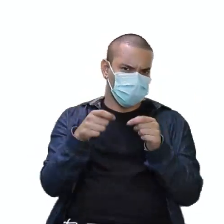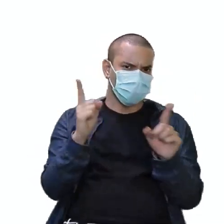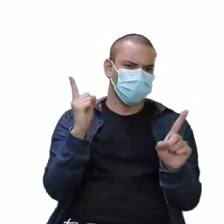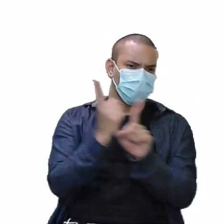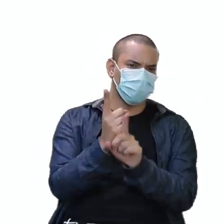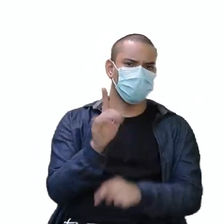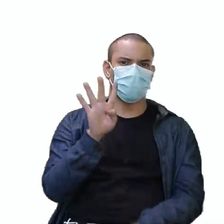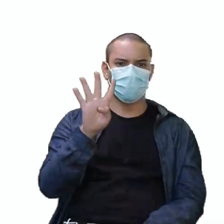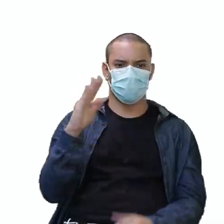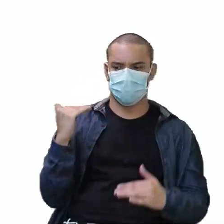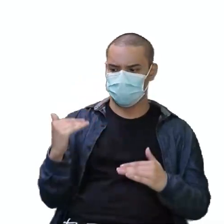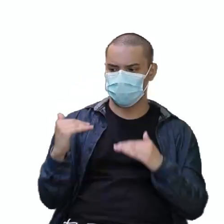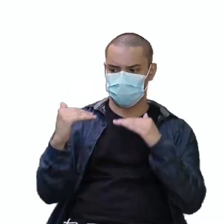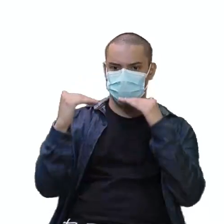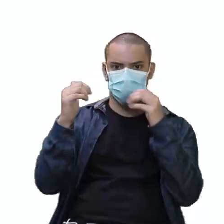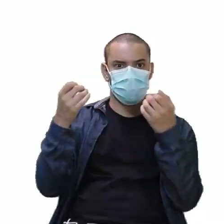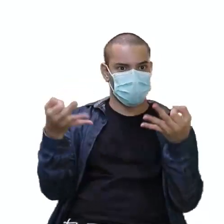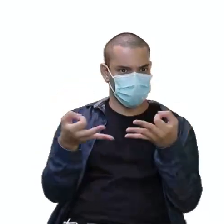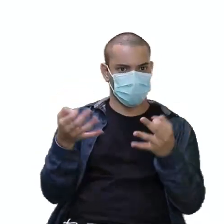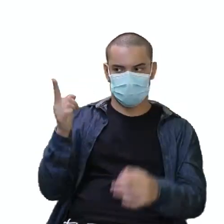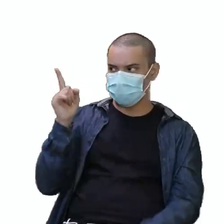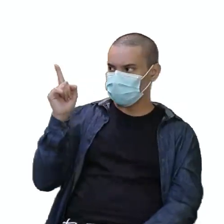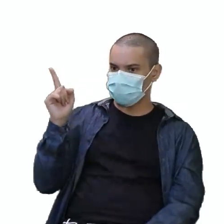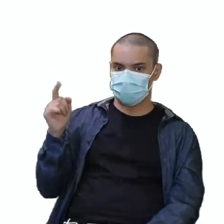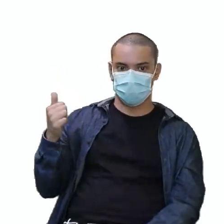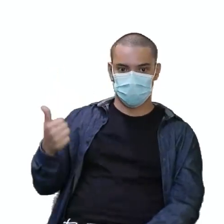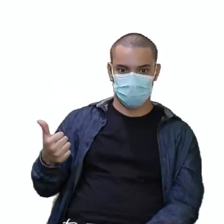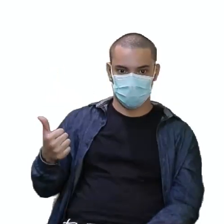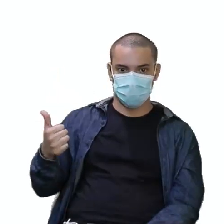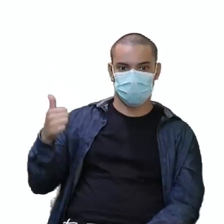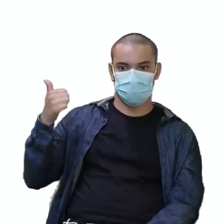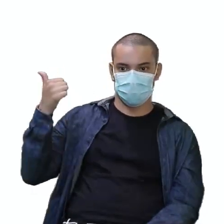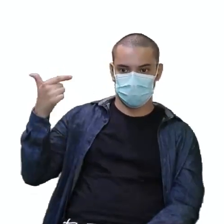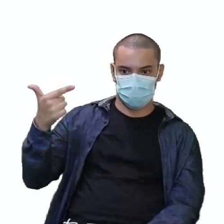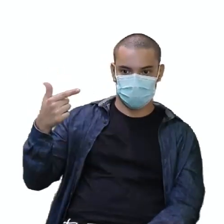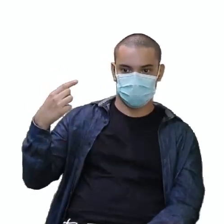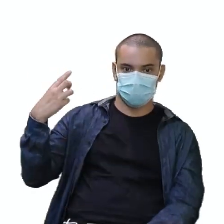identificar 4 níveis. Perfeito, prof. Nível 1,